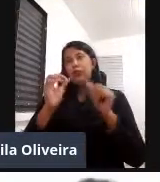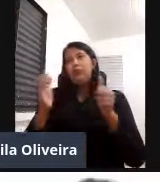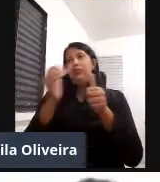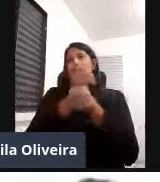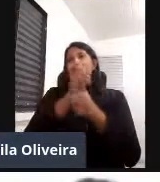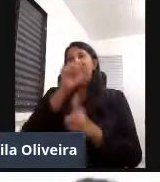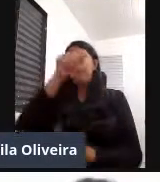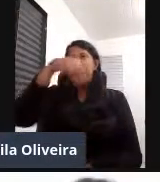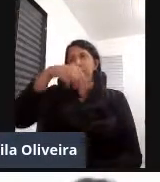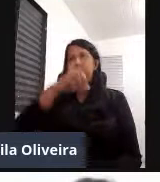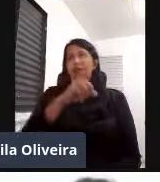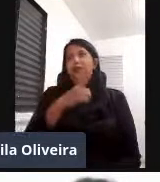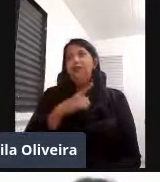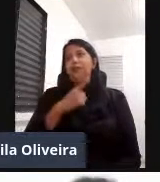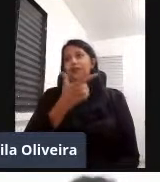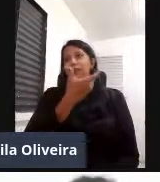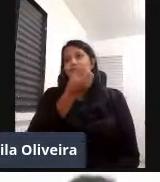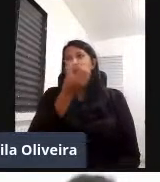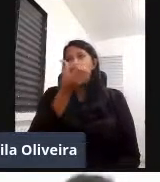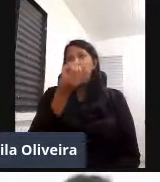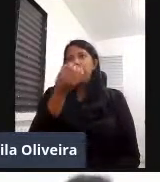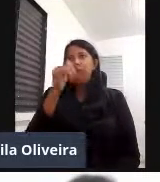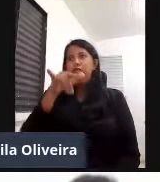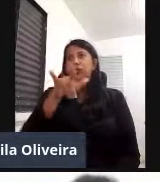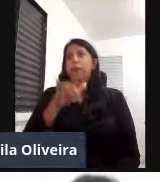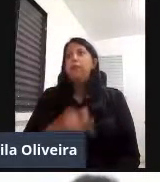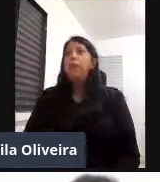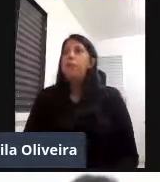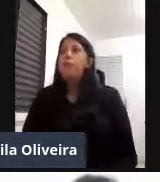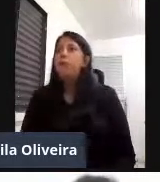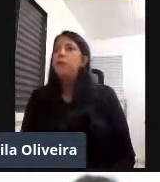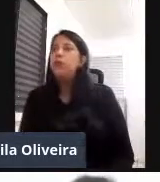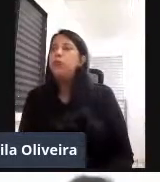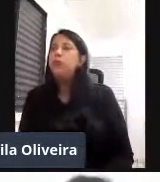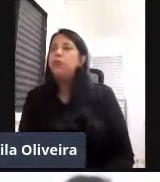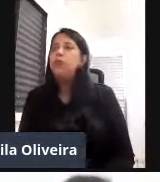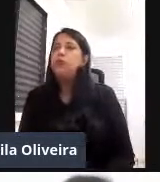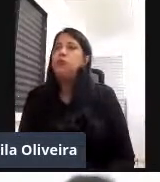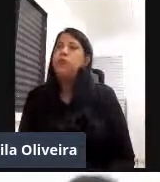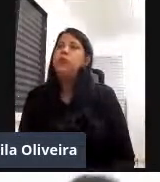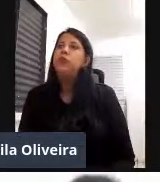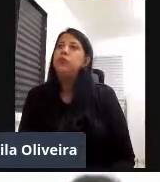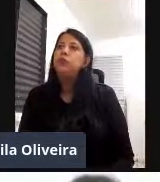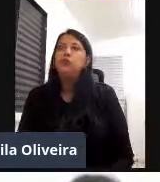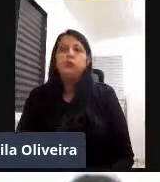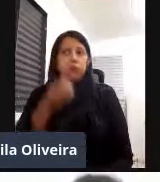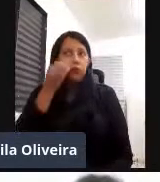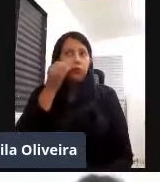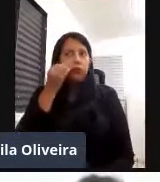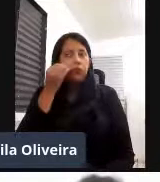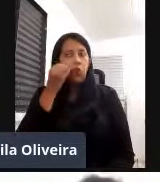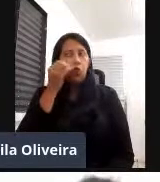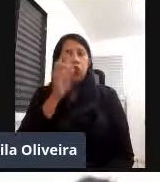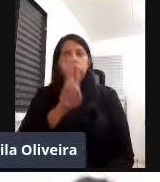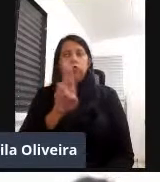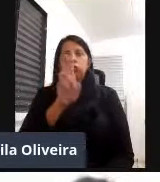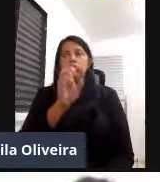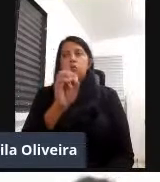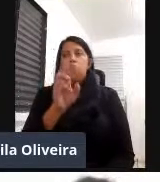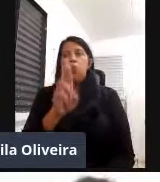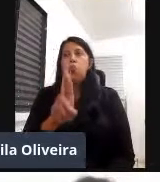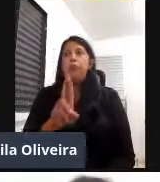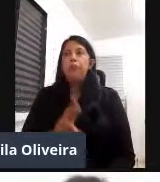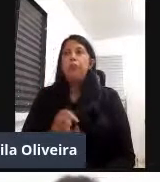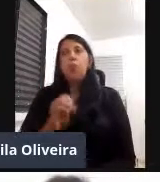Beleza. Agora a gente vai fazer a pesquisa com o termo OR ou o sinal de